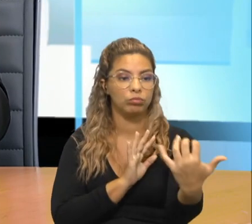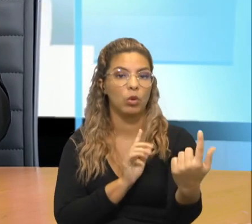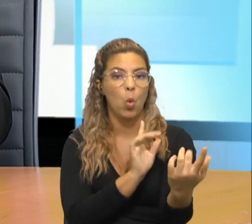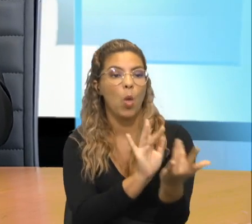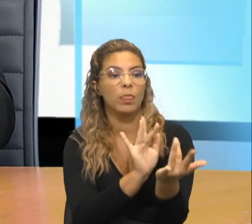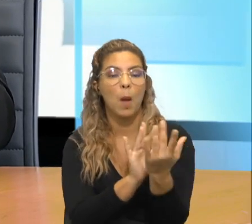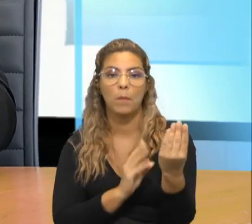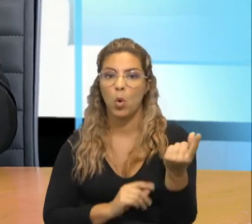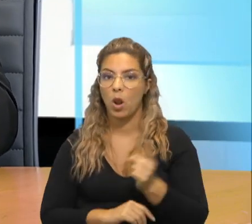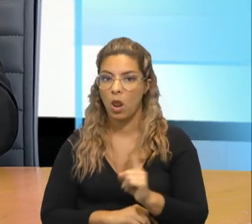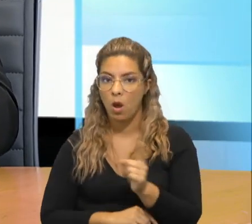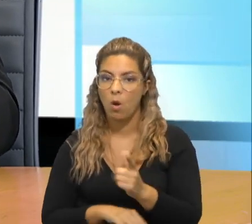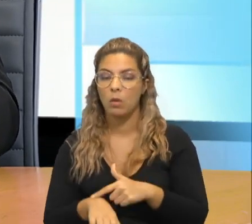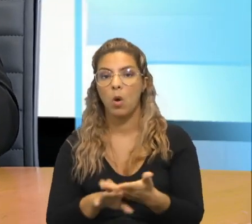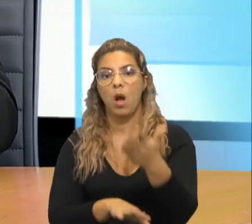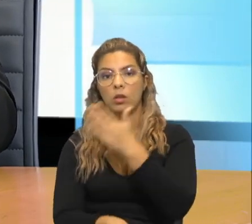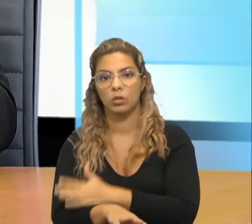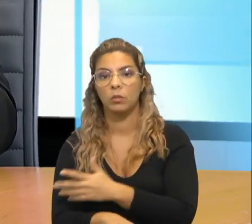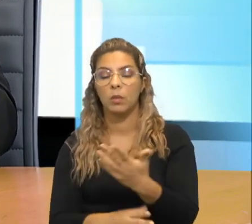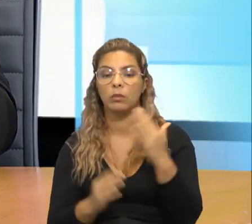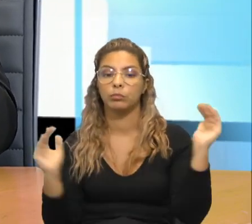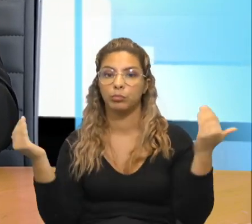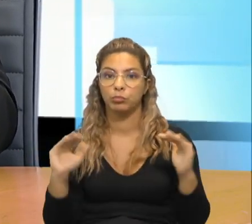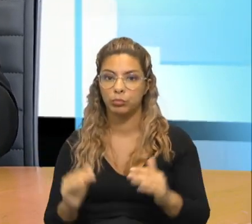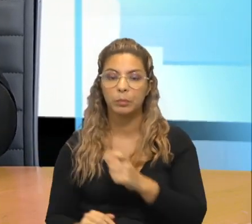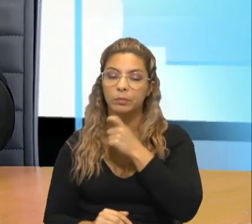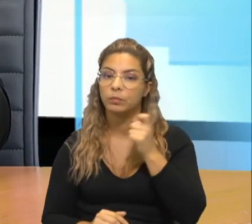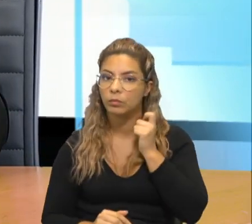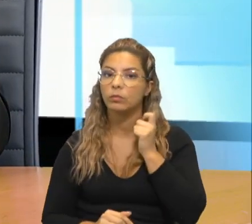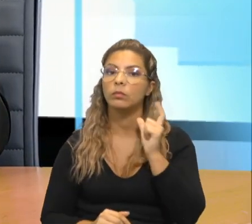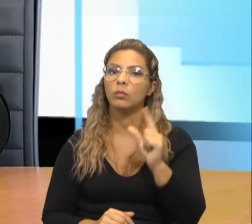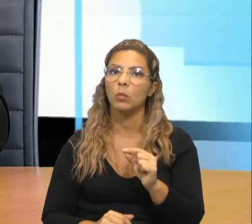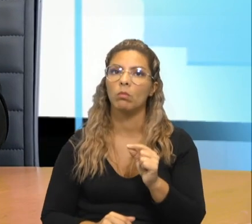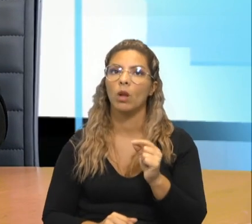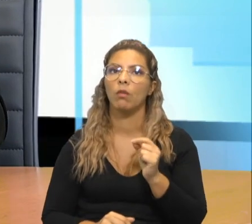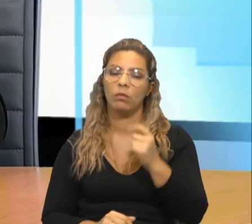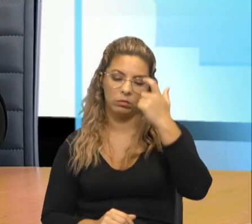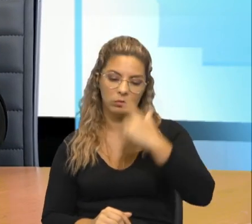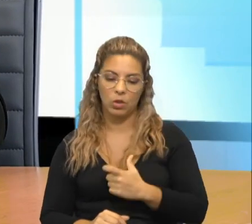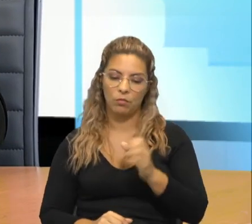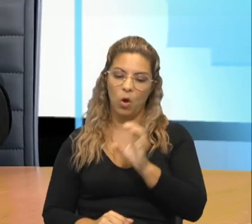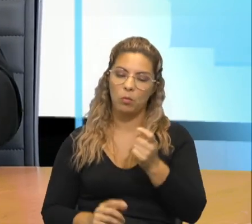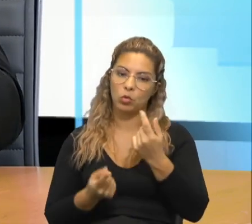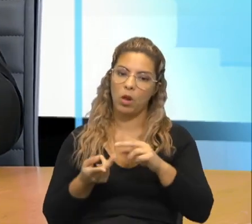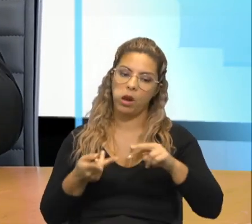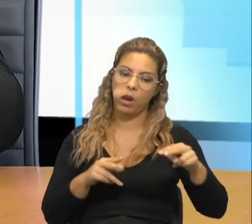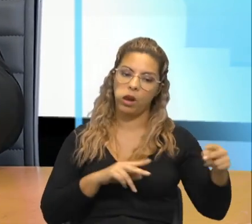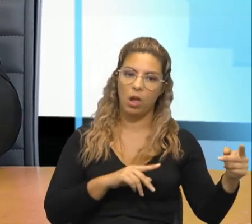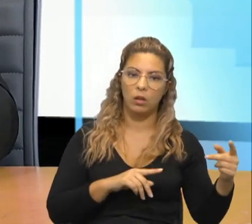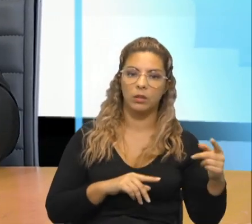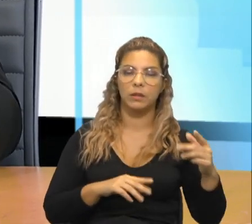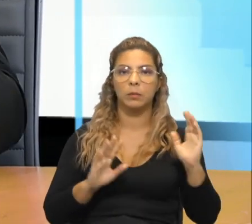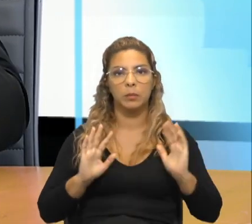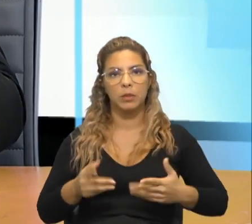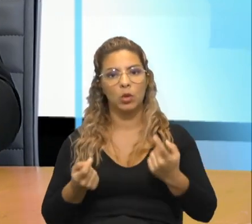disso, o número de sacerdotes foram diminuindo e as vocações também. E foi envelhecendo. E foi preciso